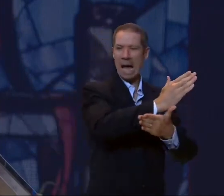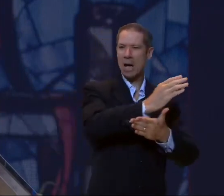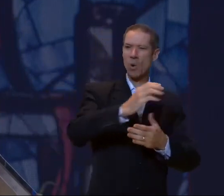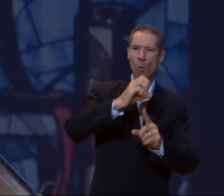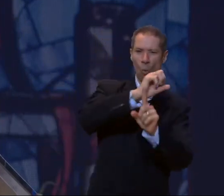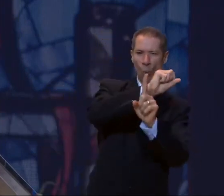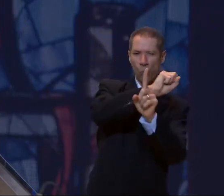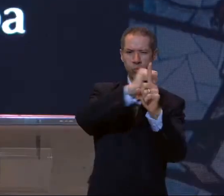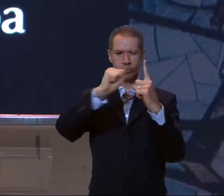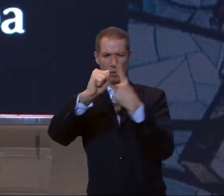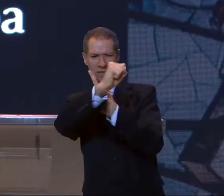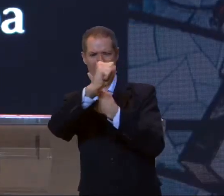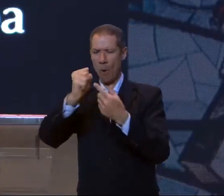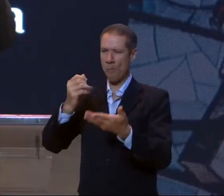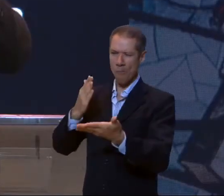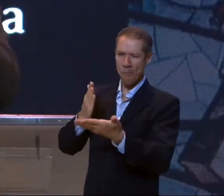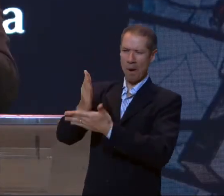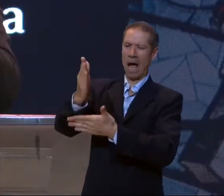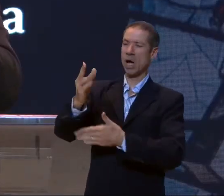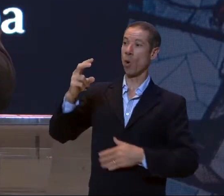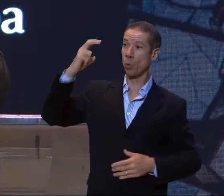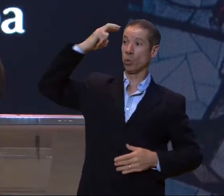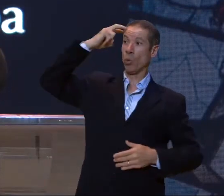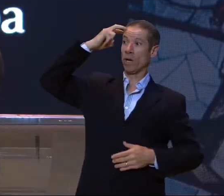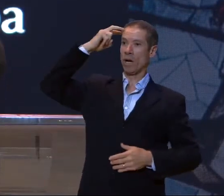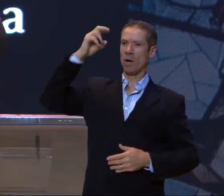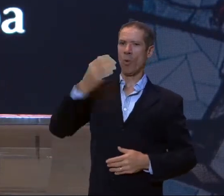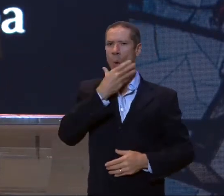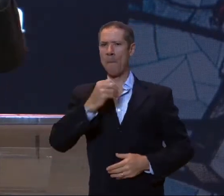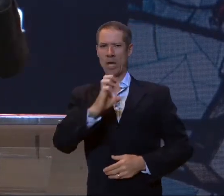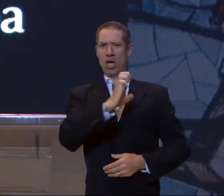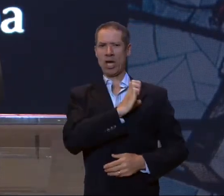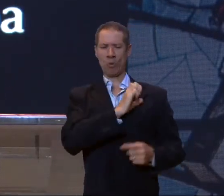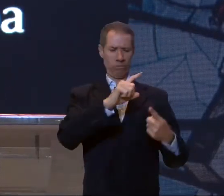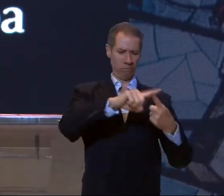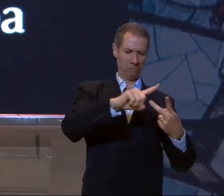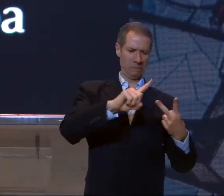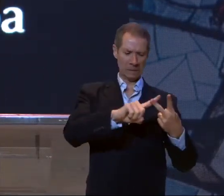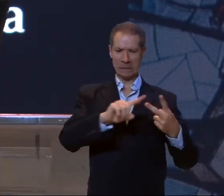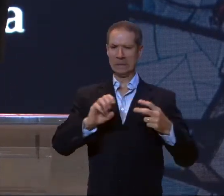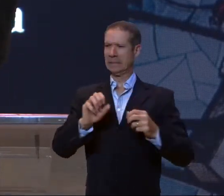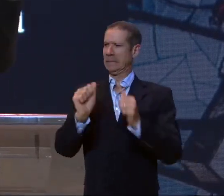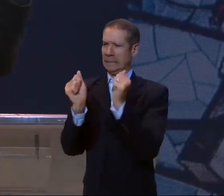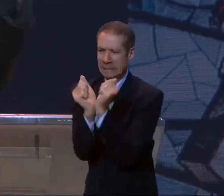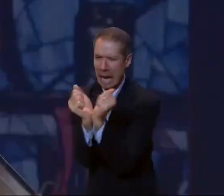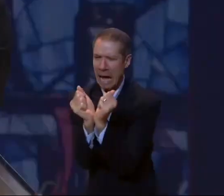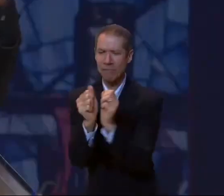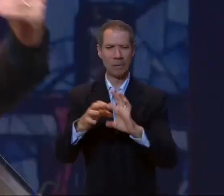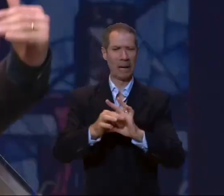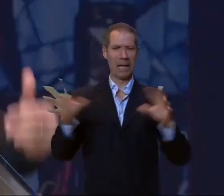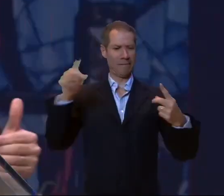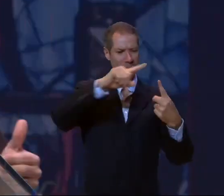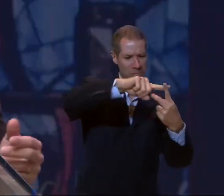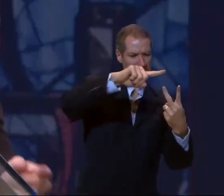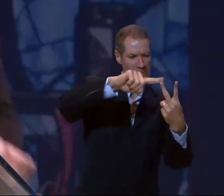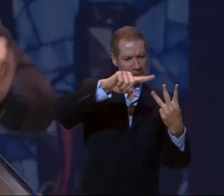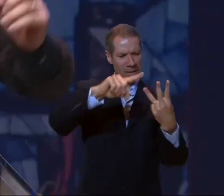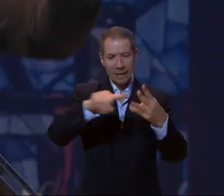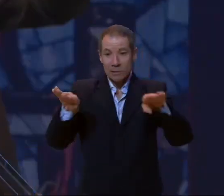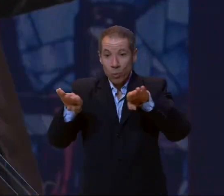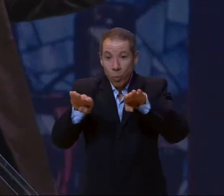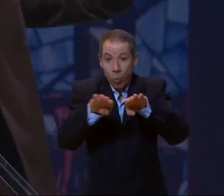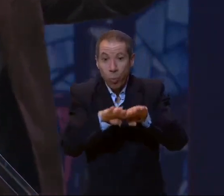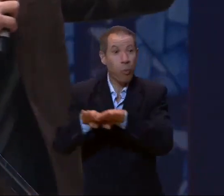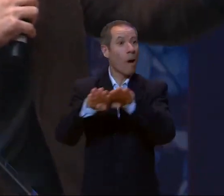sociais. Ele coloca homem rico e homem pobre, escravo e homem livre na mesma condição, no mesmo